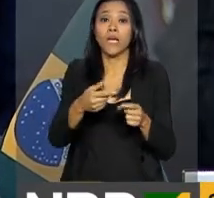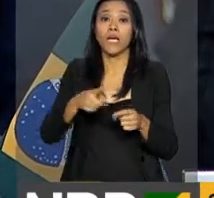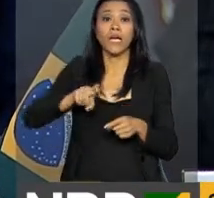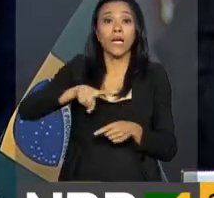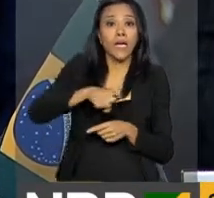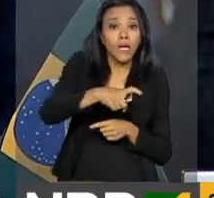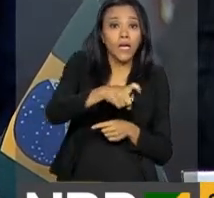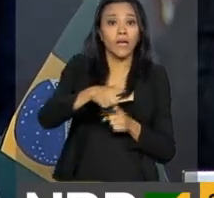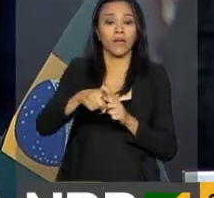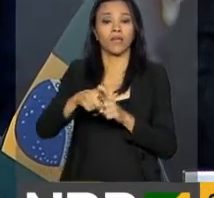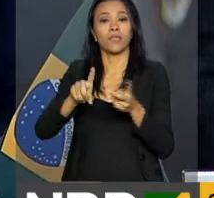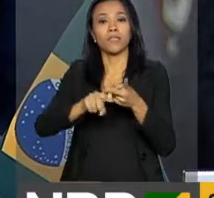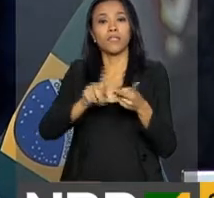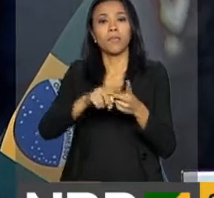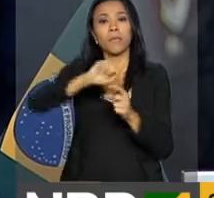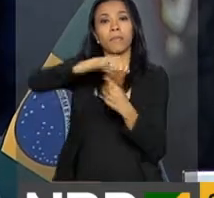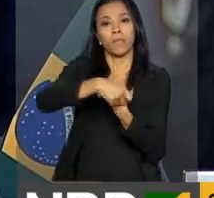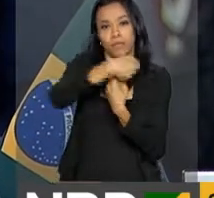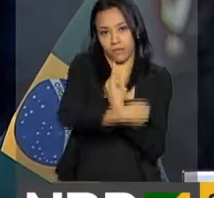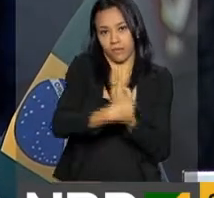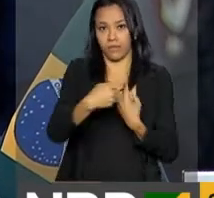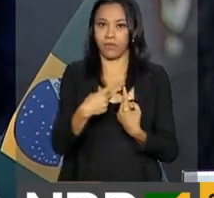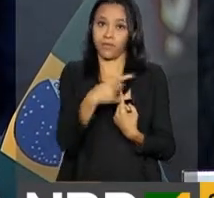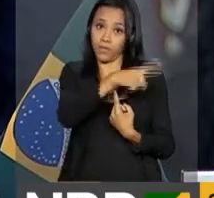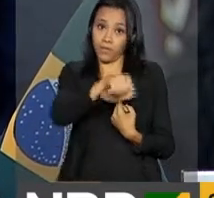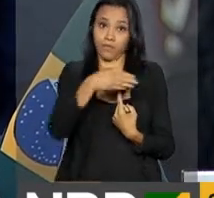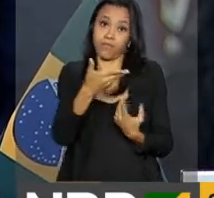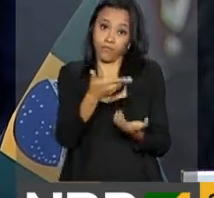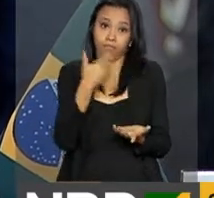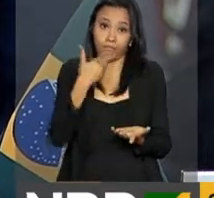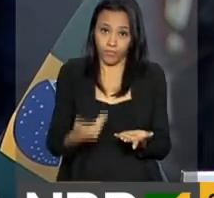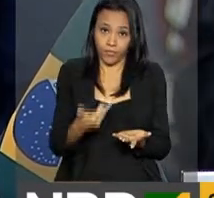tempo pelo Estado do Equador.